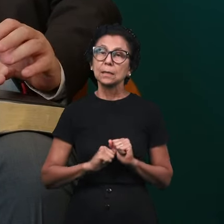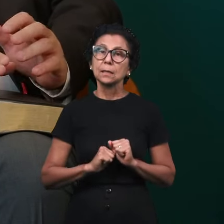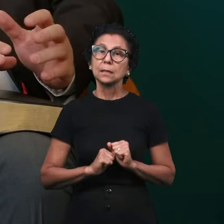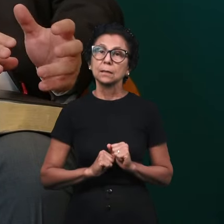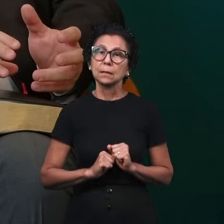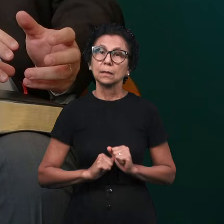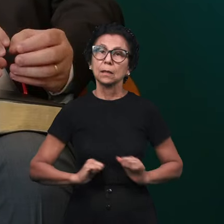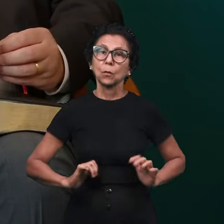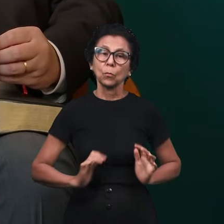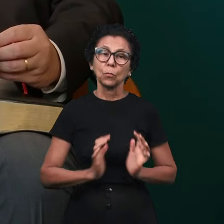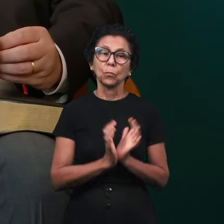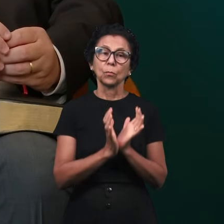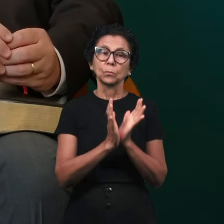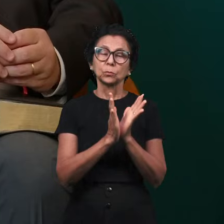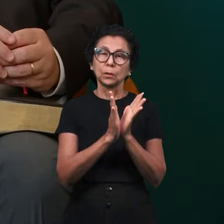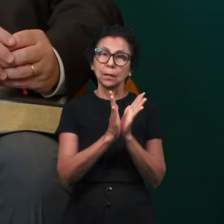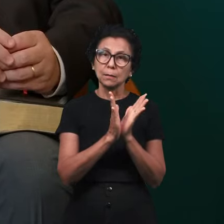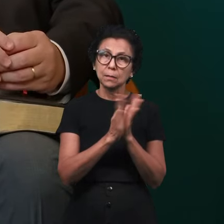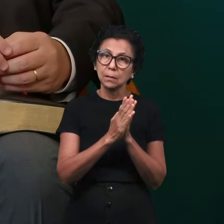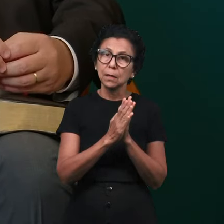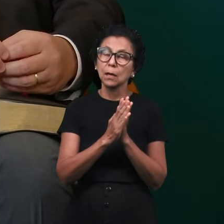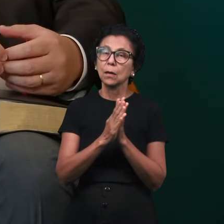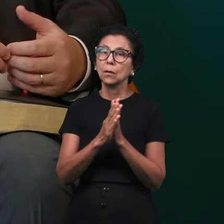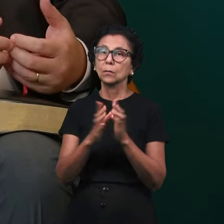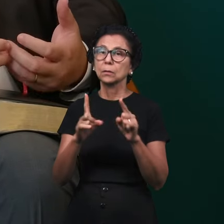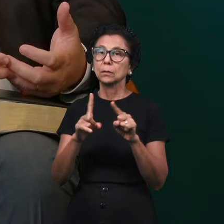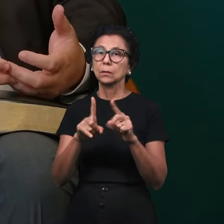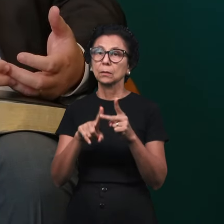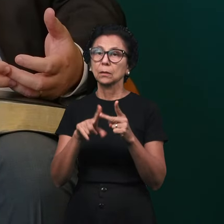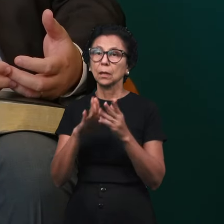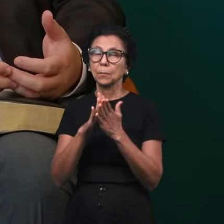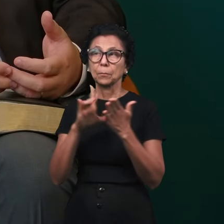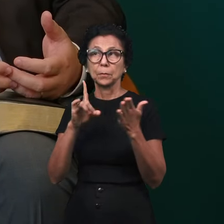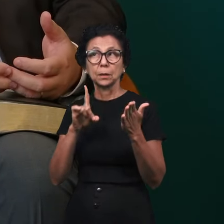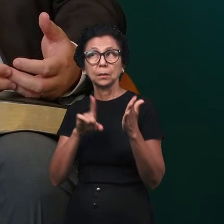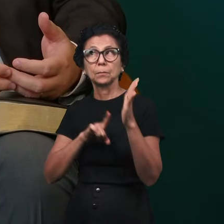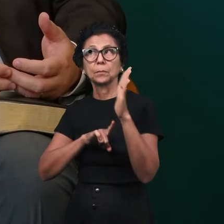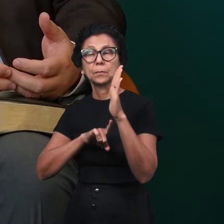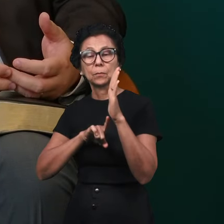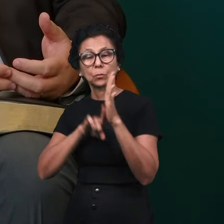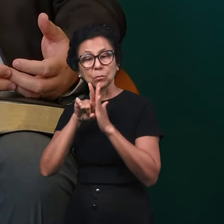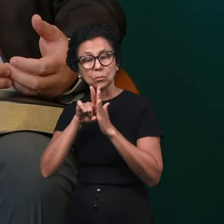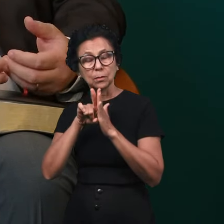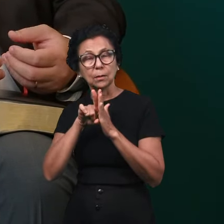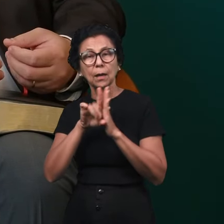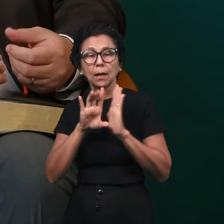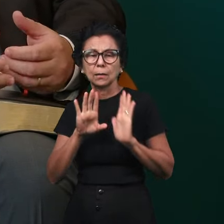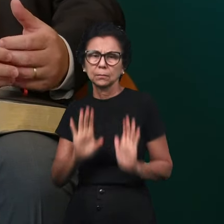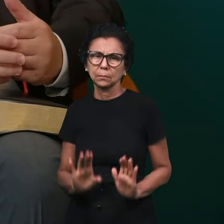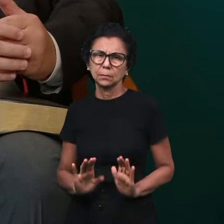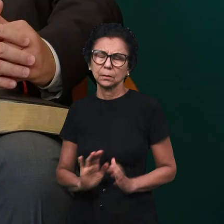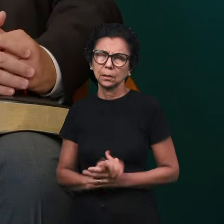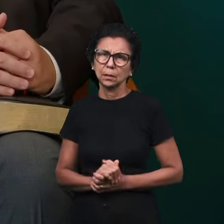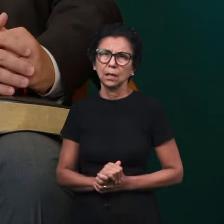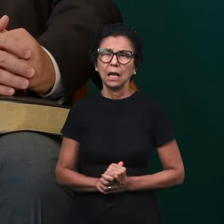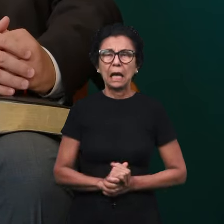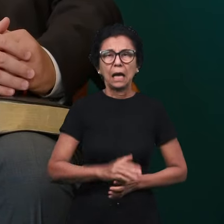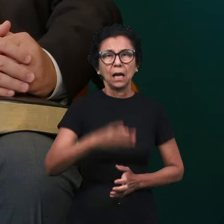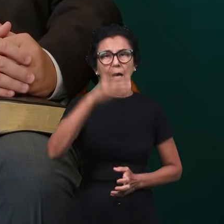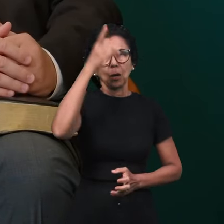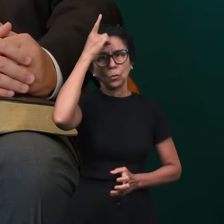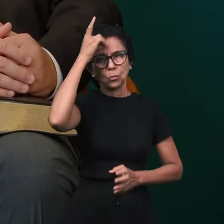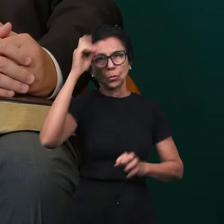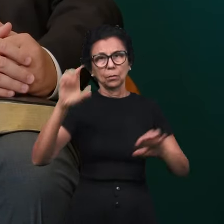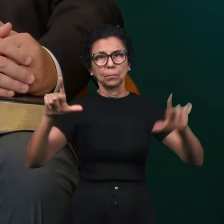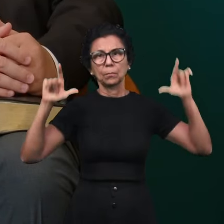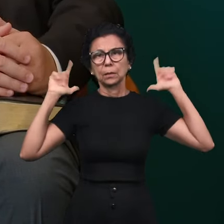não tenha esse tipo de ação dentro da igreja. E ninguém também fique em evidência, porque o dom espiritual não é para promover nenhum